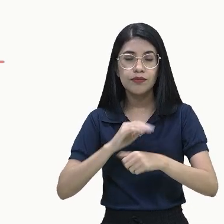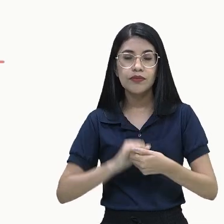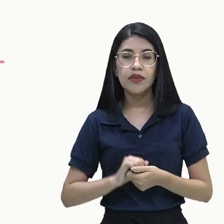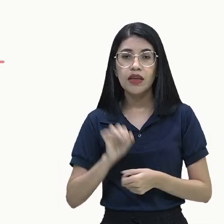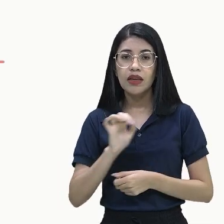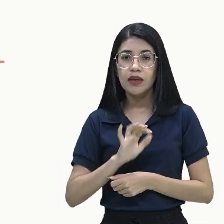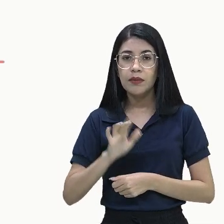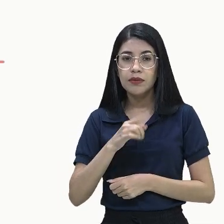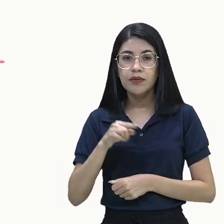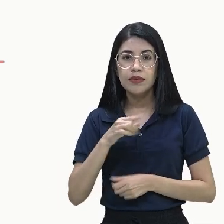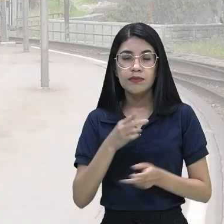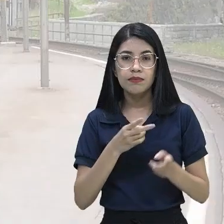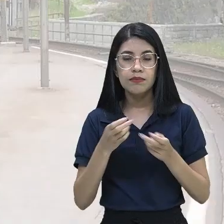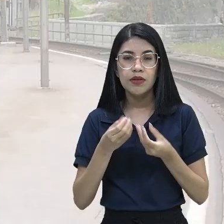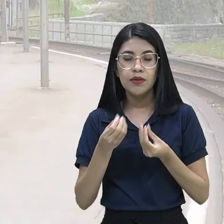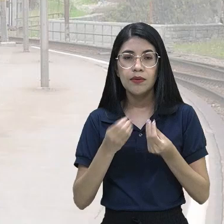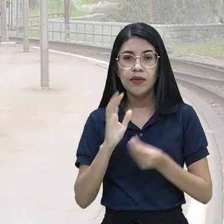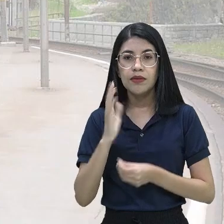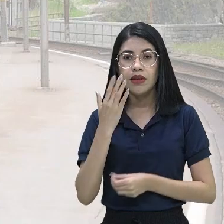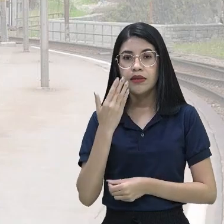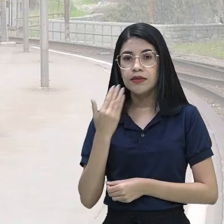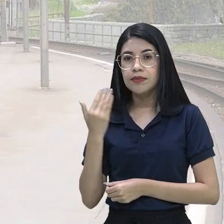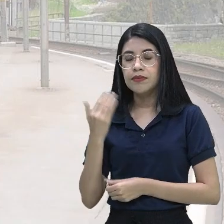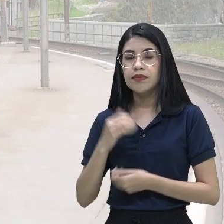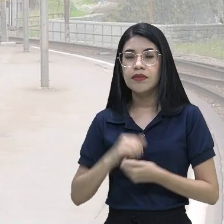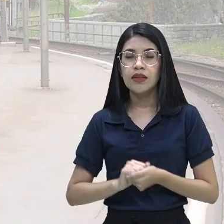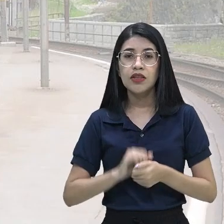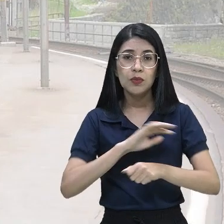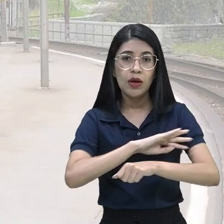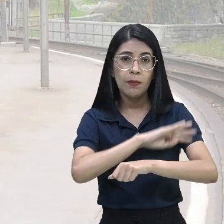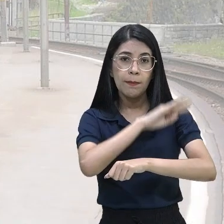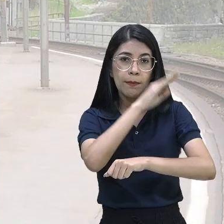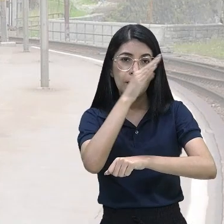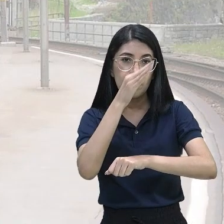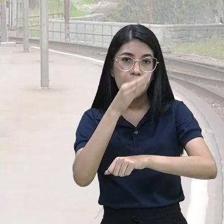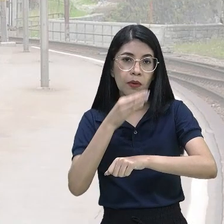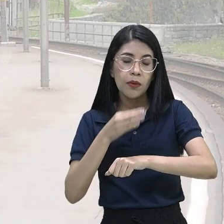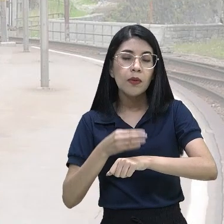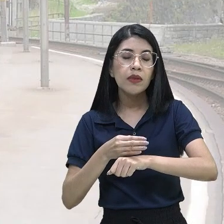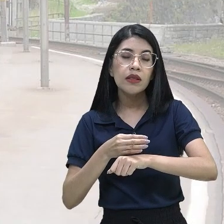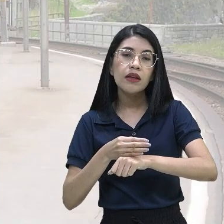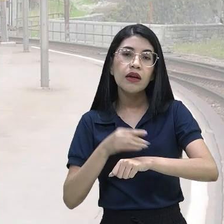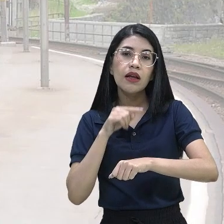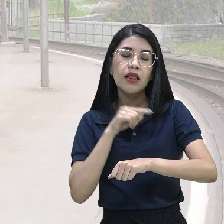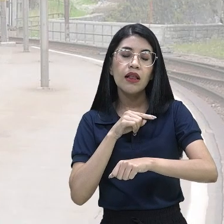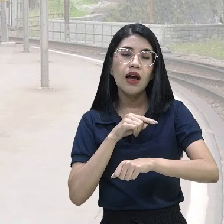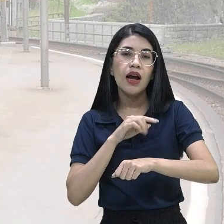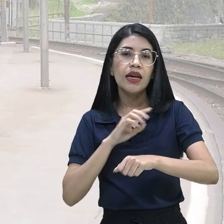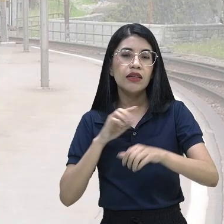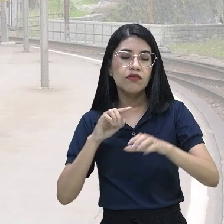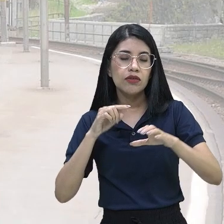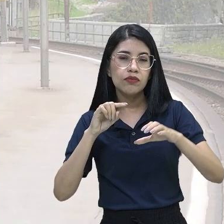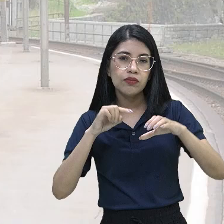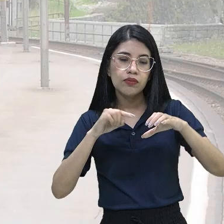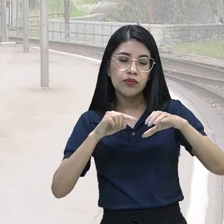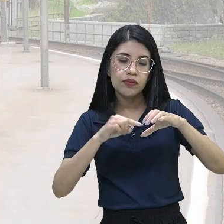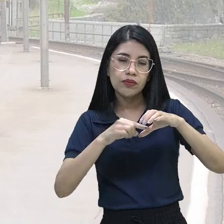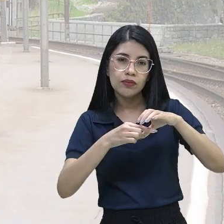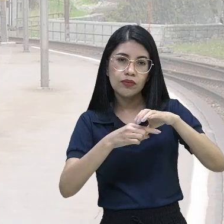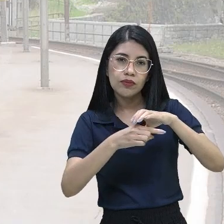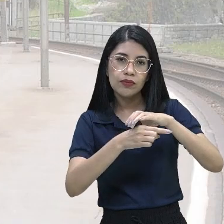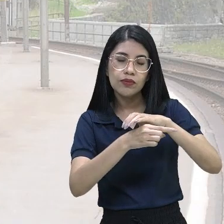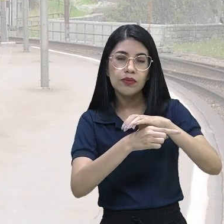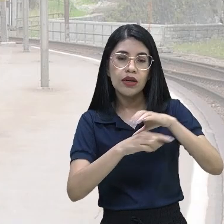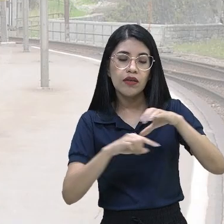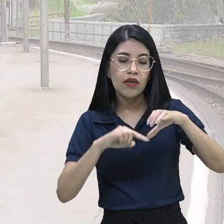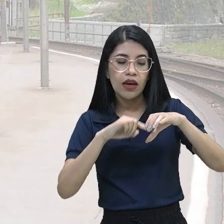para vocês observarem, olha, ele pegou essa forma de relevo, né, essa modificação direta, escavou e ali nós temos